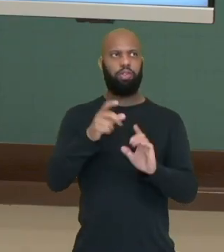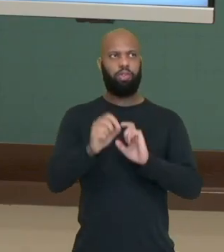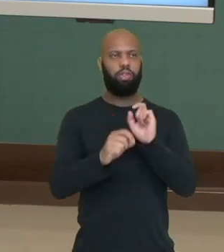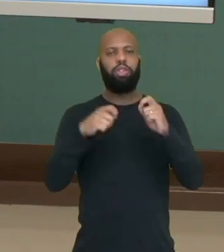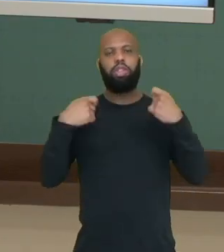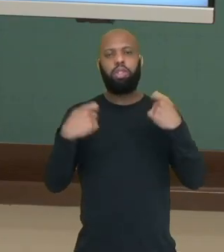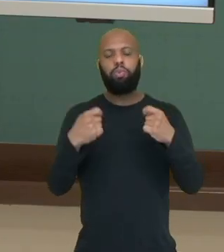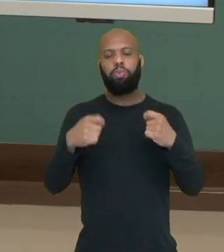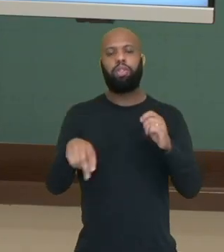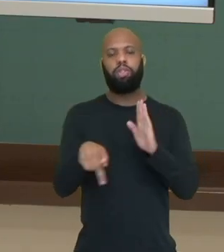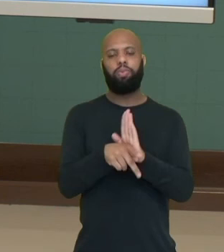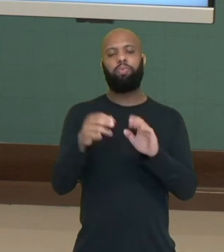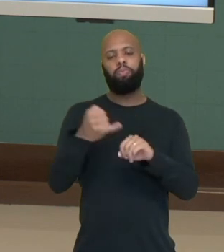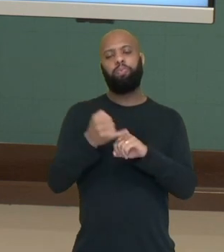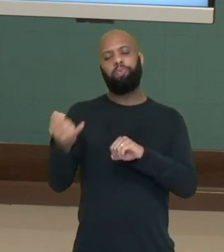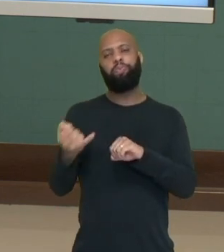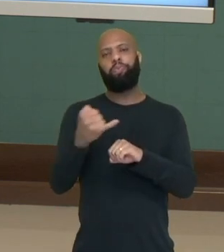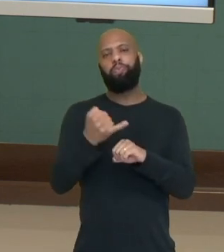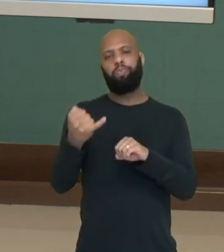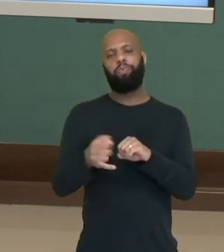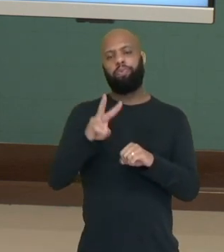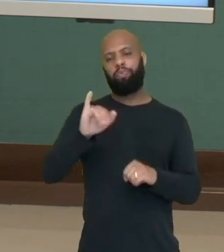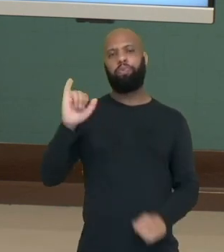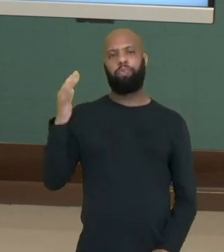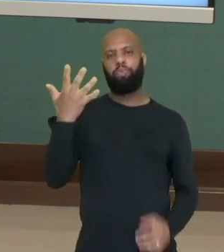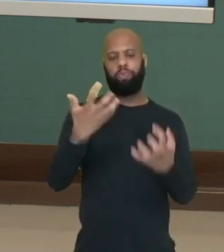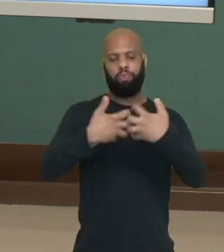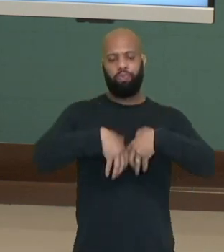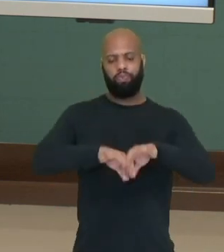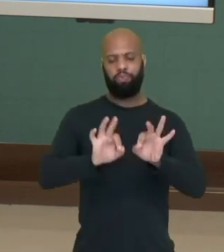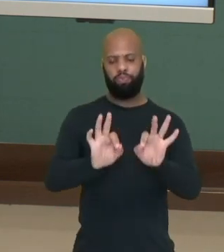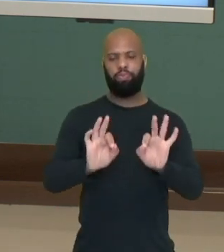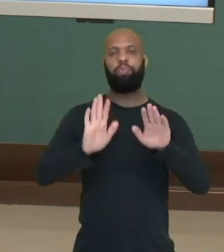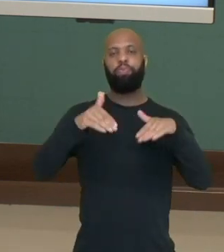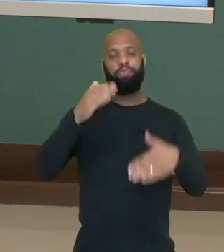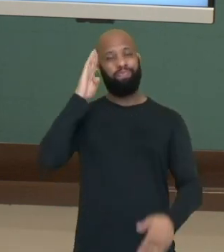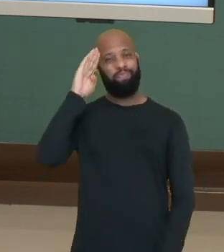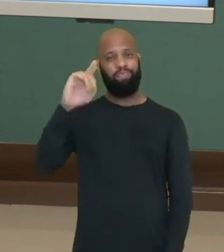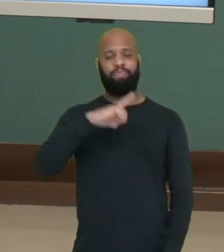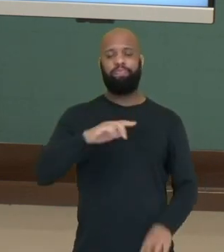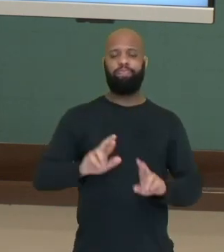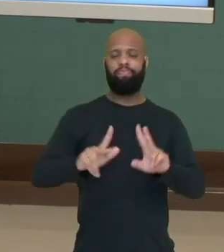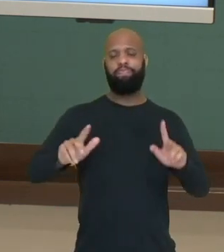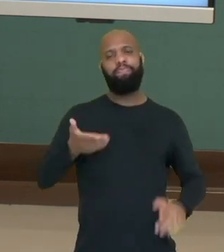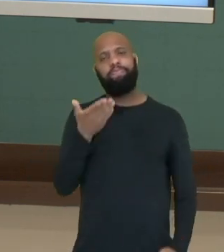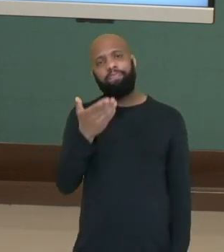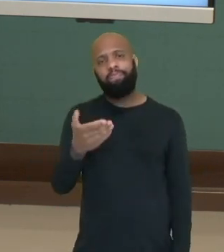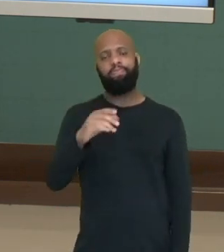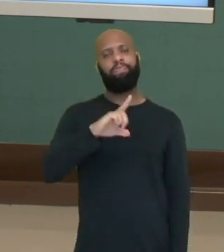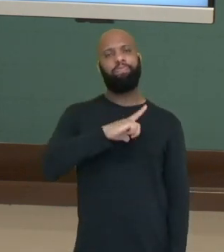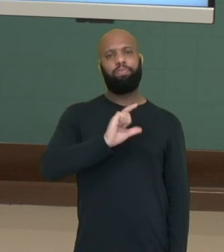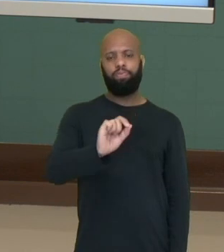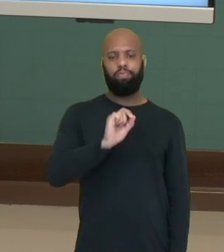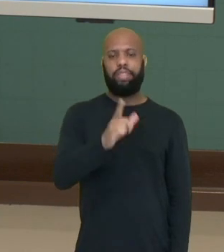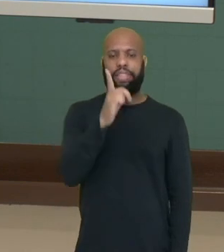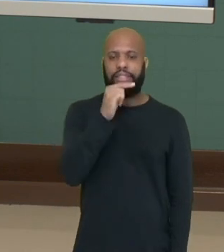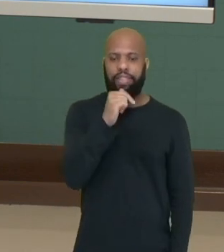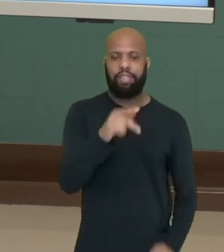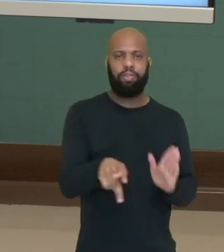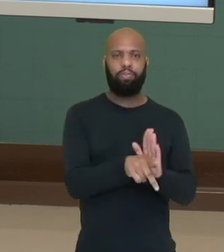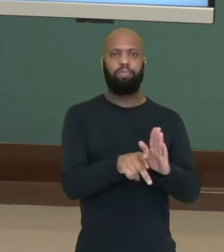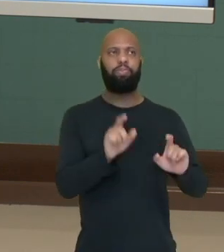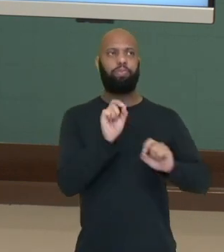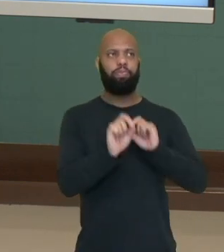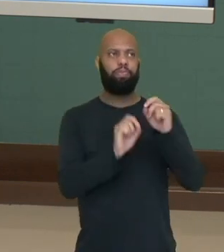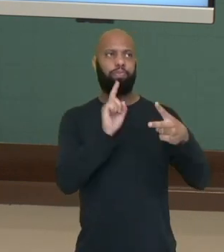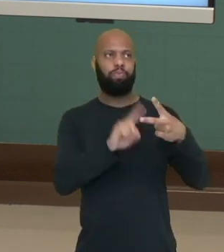um composto iônico para que essa eletrólise aquosa funcionando. A principal diferença é essa, a presença de água na eletrólise